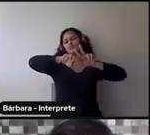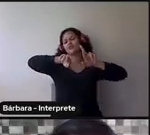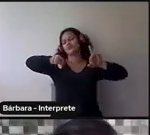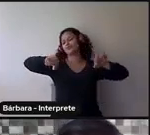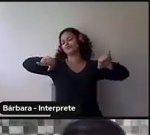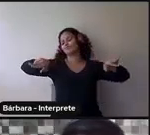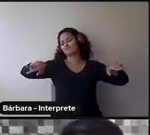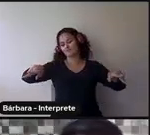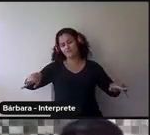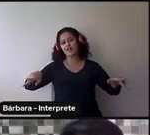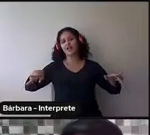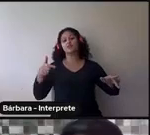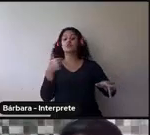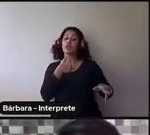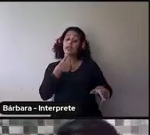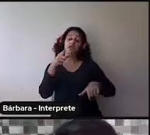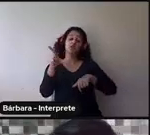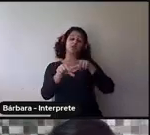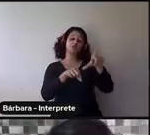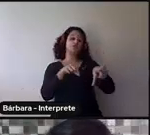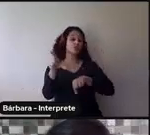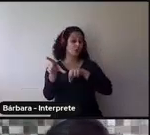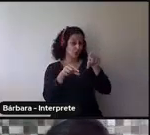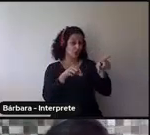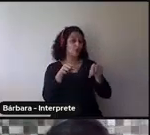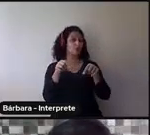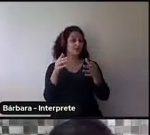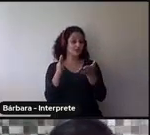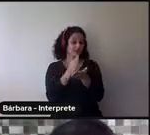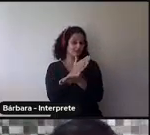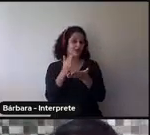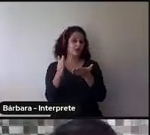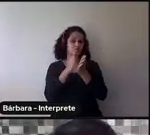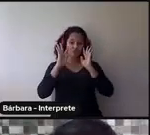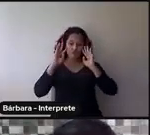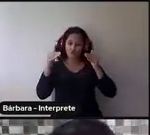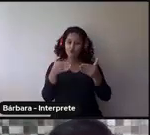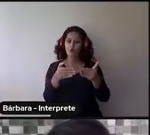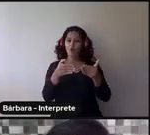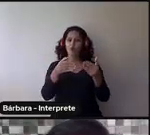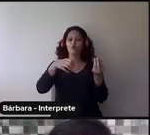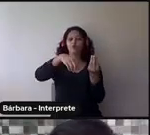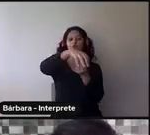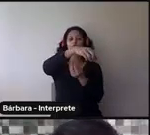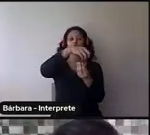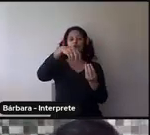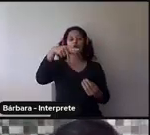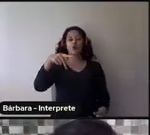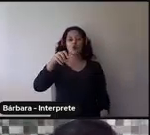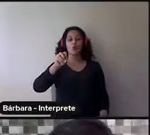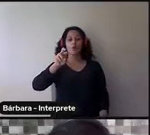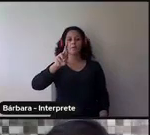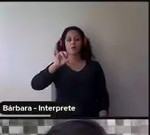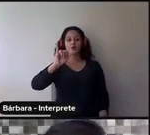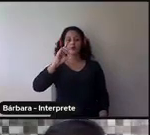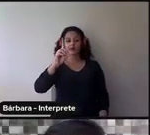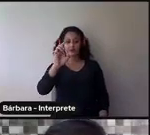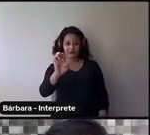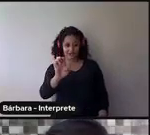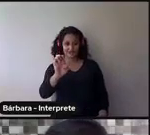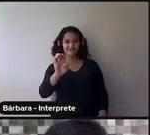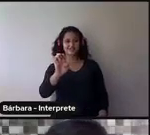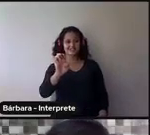no trabalho eu selecionei, no caso foi selecionado como foco do estudo, os fungos poroides, do filo Basidiomycota, da